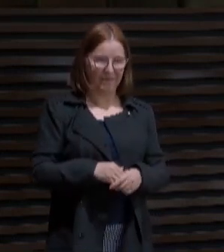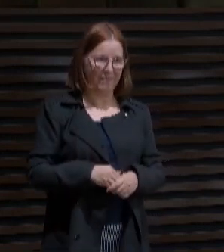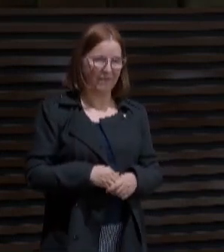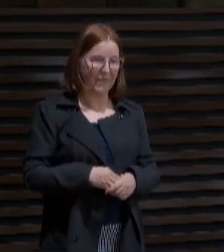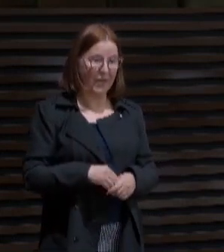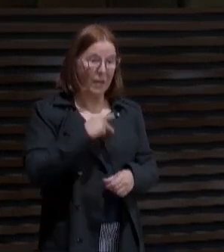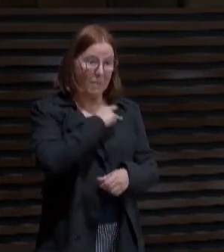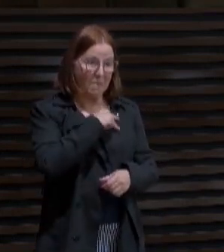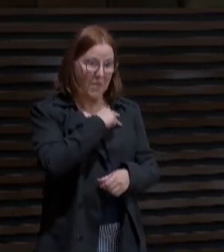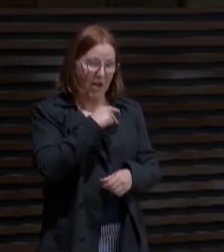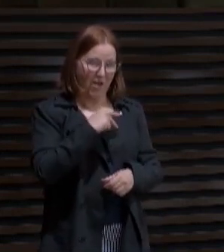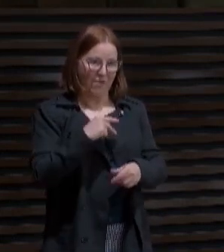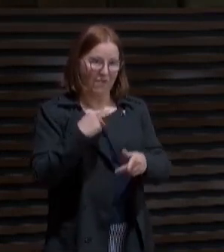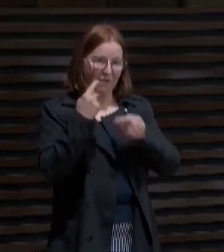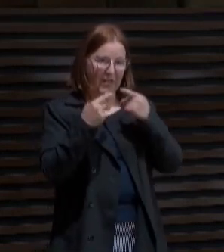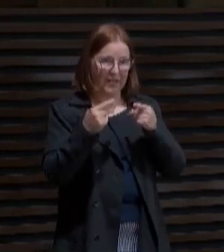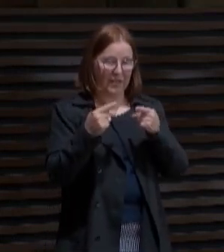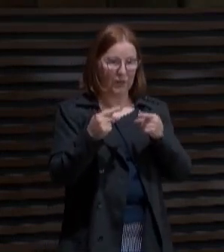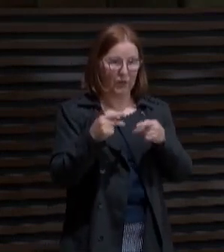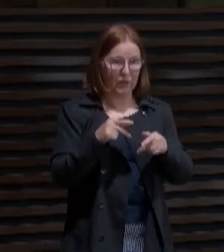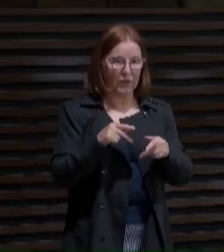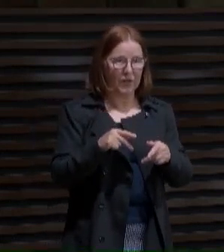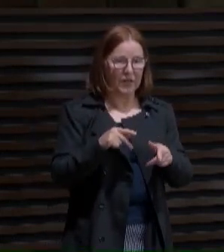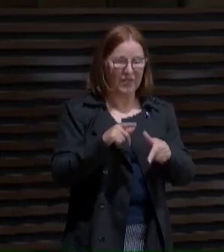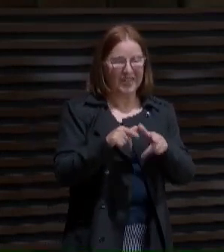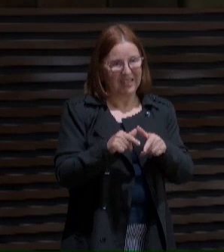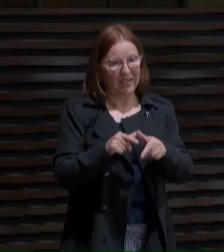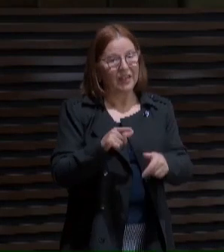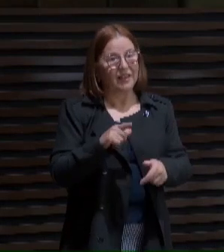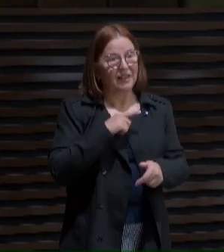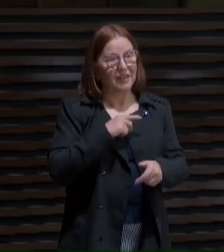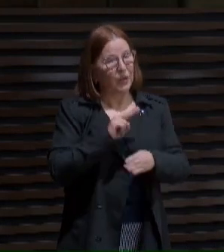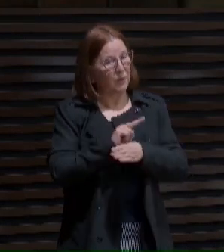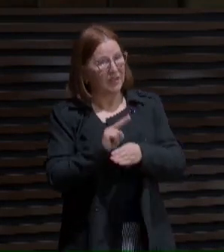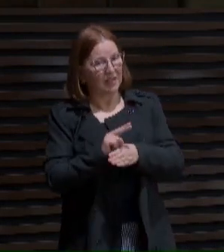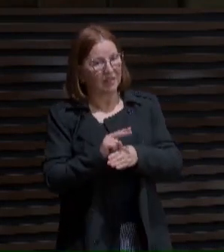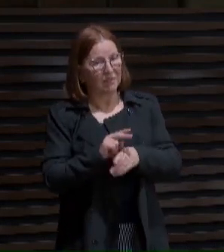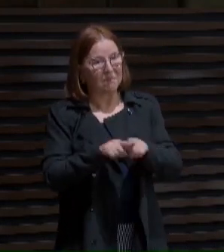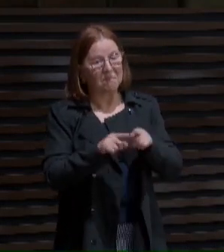Paulo está dizendo aqui que eles têm zelo, mas eles não têm entendimento naquilo que eles fazem.